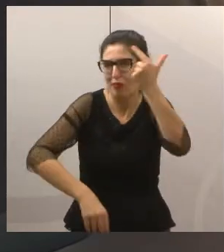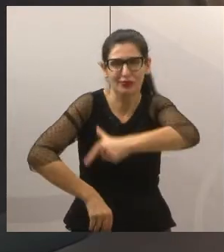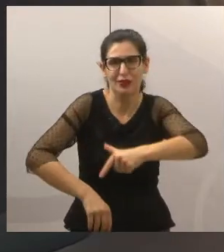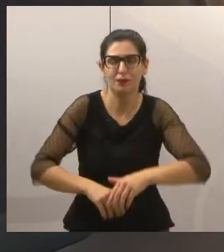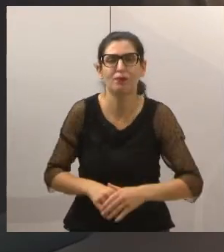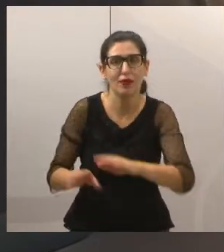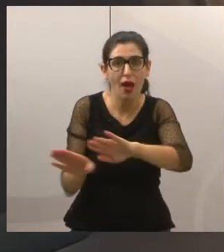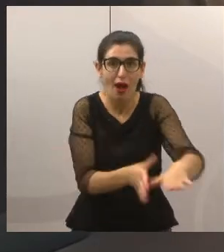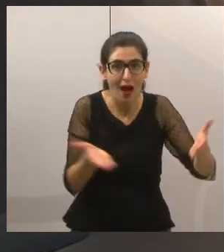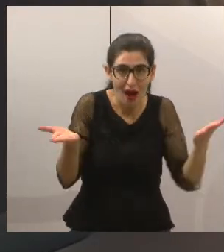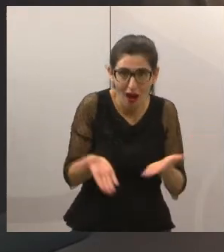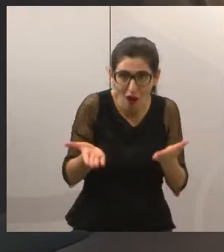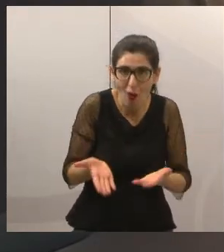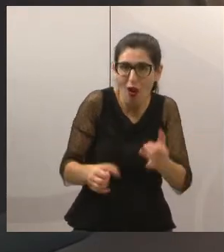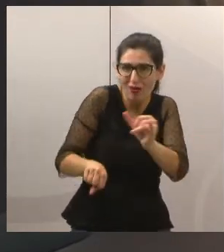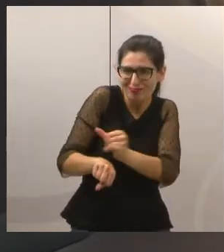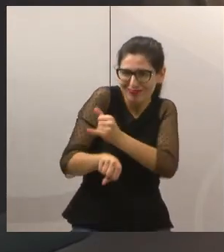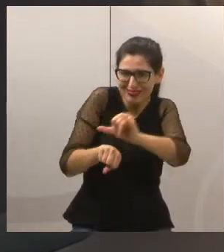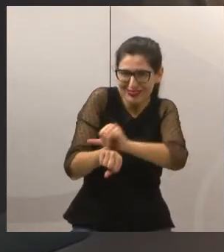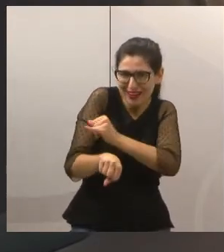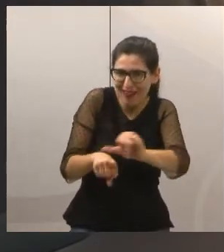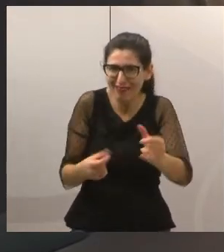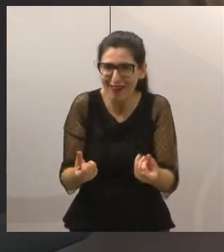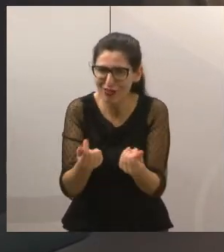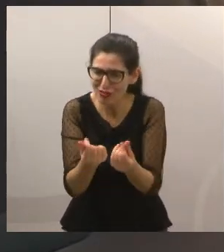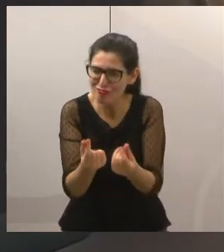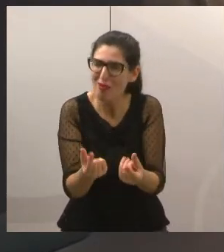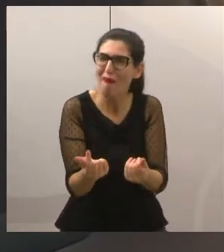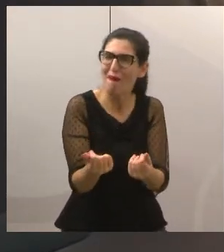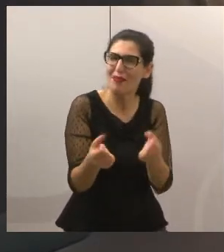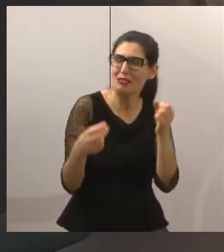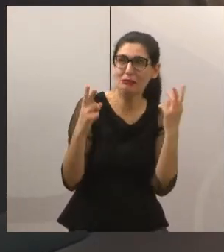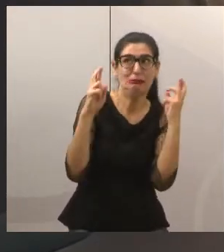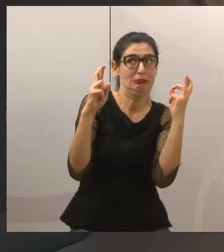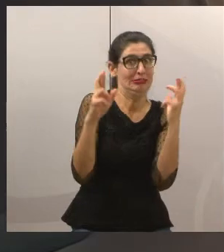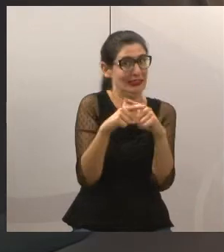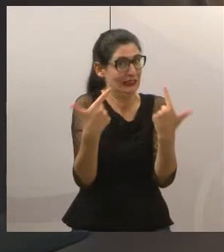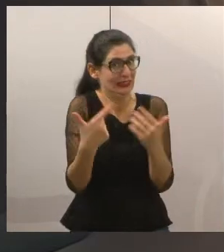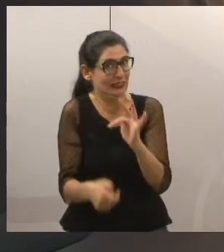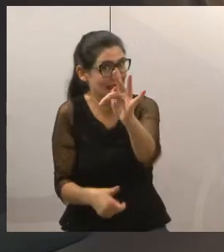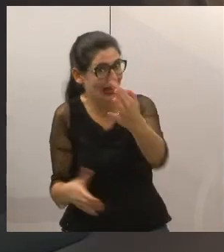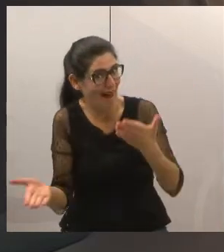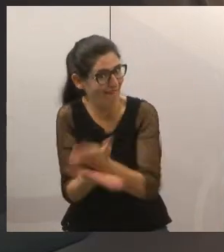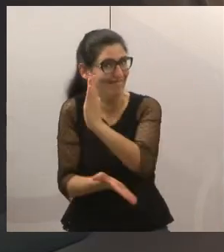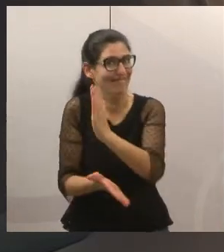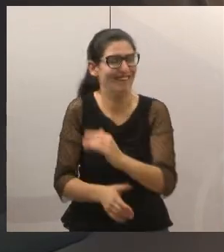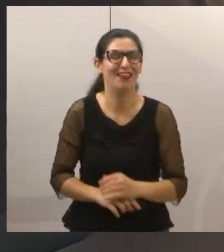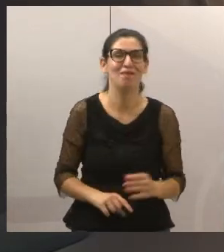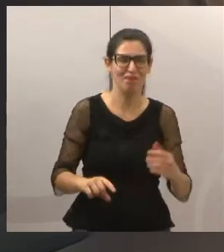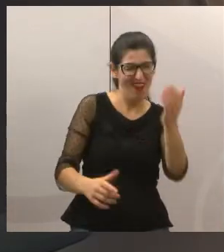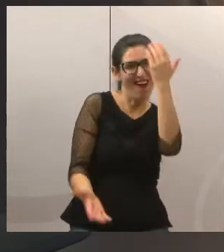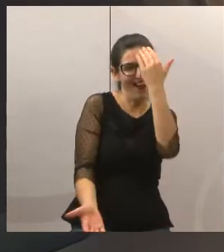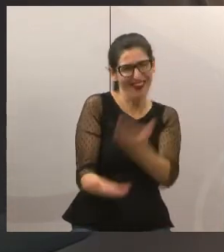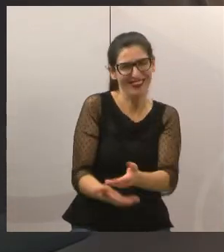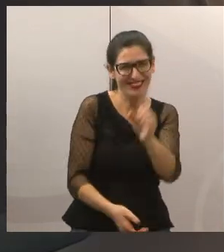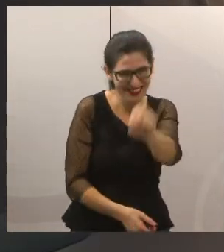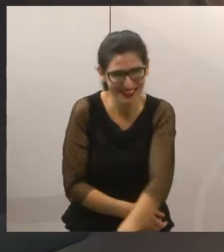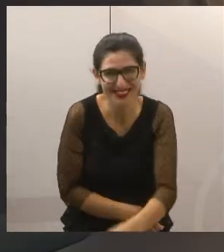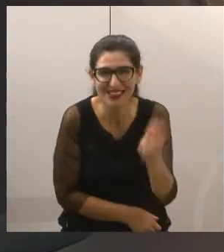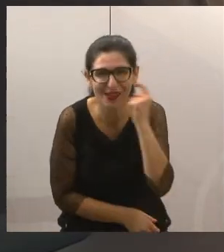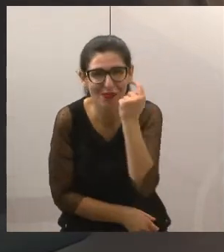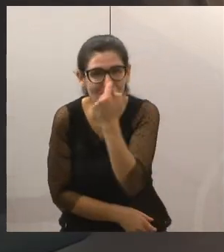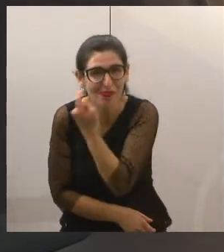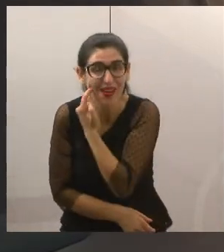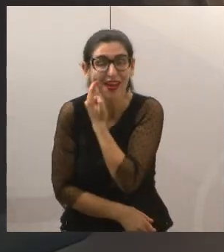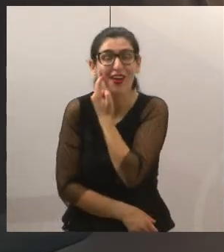com essa que a gente vai se aprovar, que já está aqui, eu acredito que o Parque Minha Lua vai